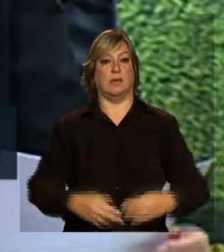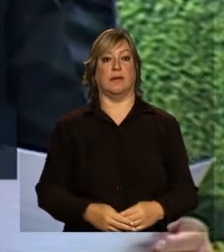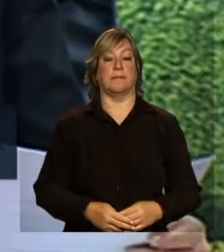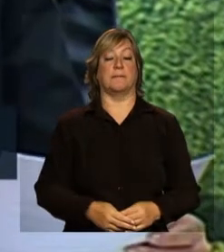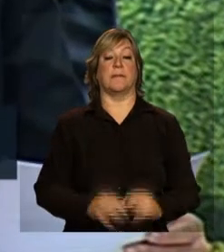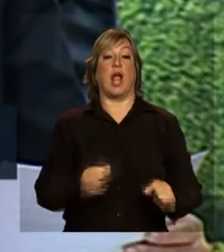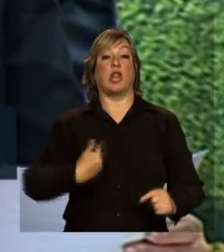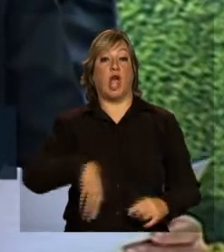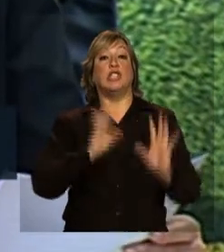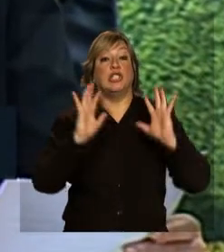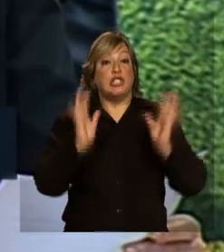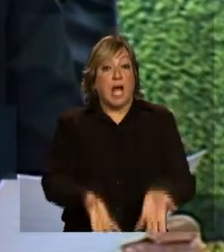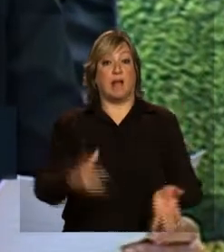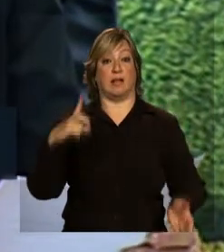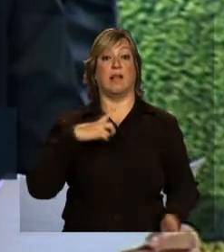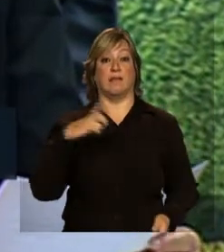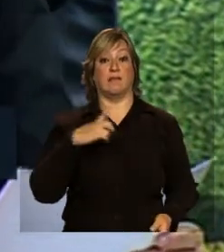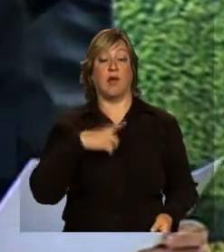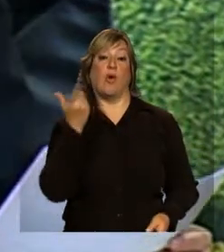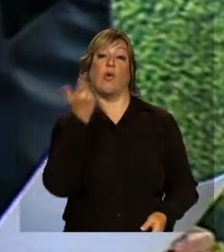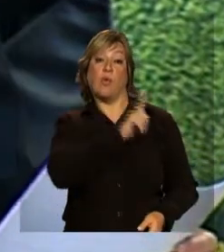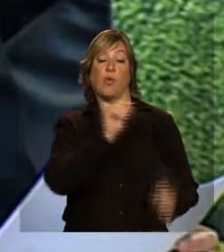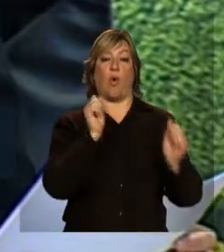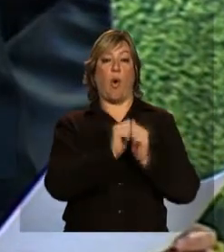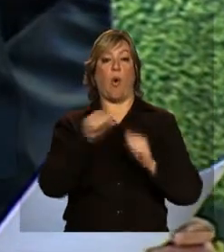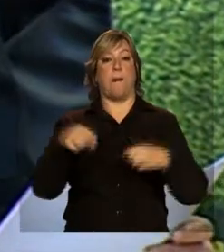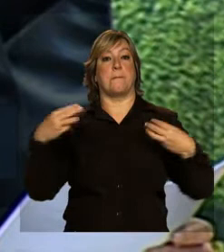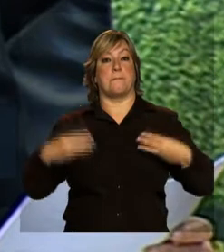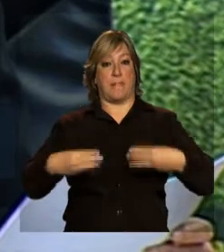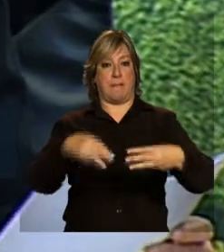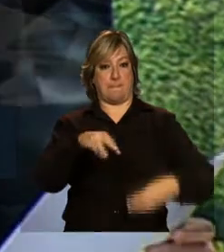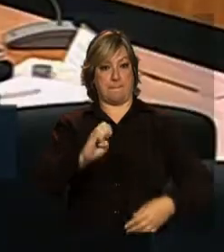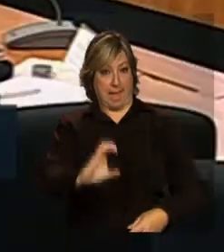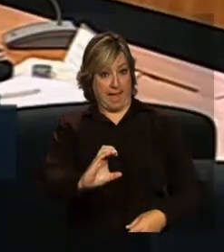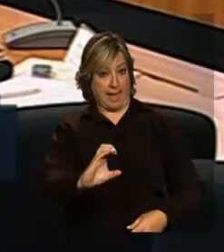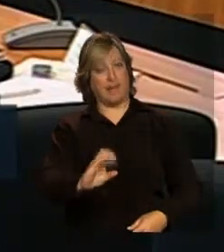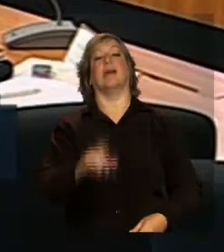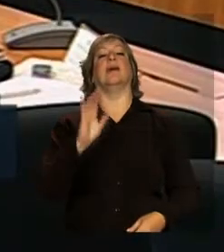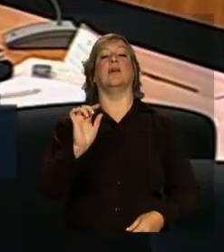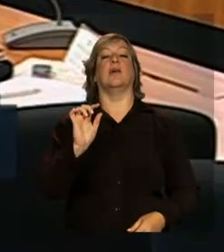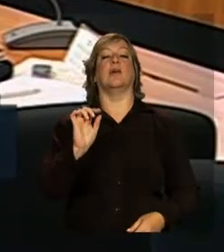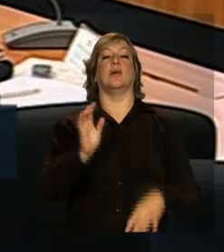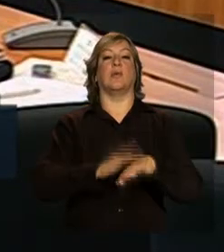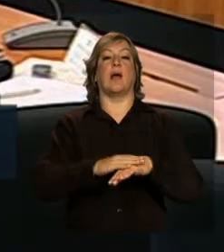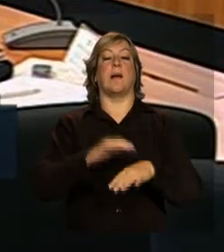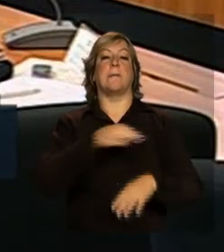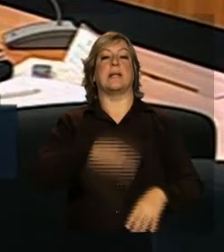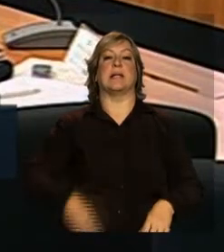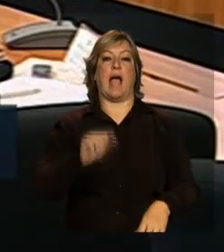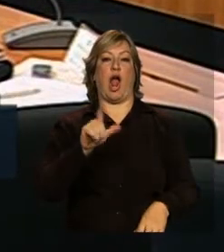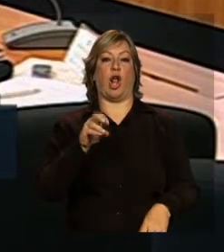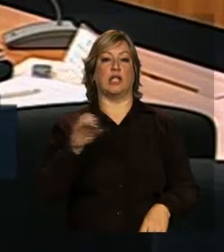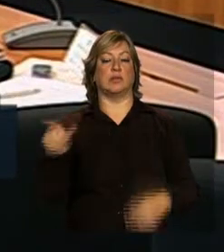tivemos a possibilidade de adquirir, através do Ministério da Educação, segundo o relato do ministro Aloysio